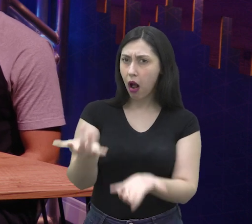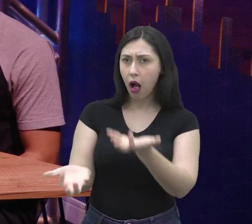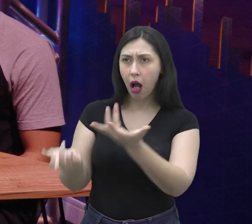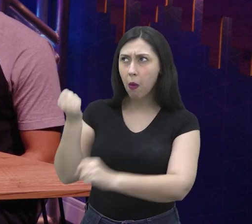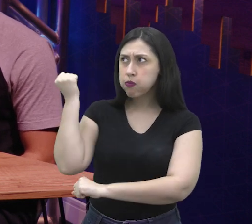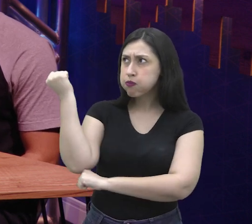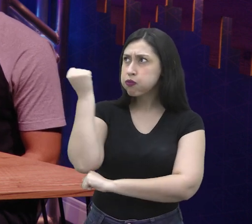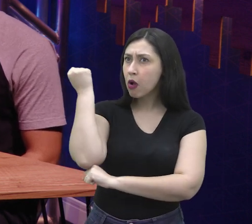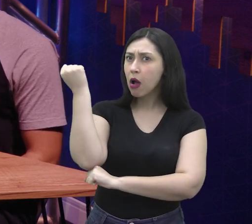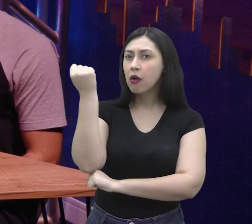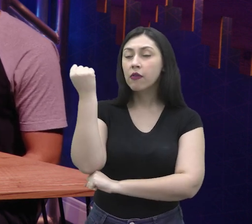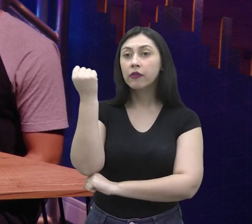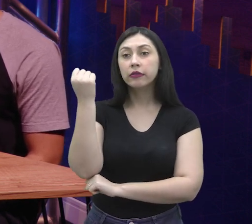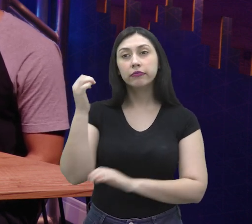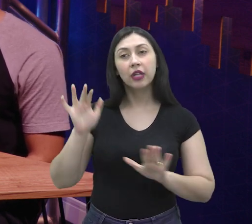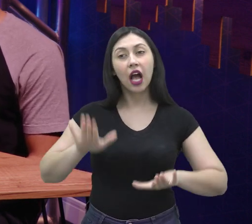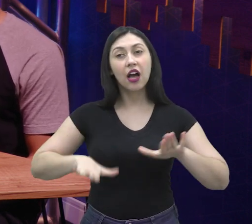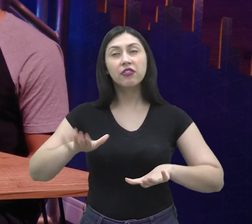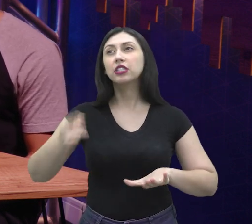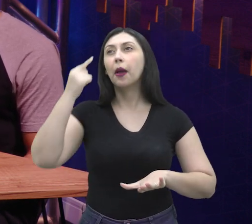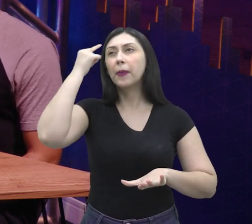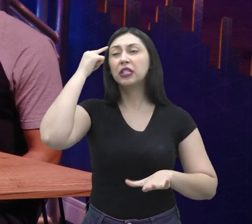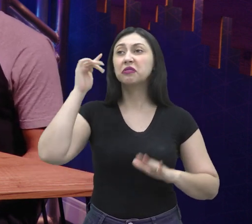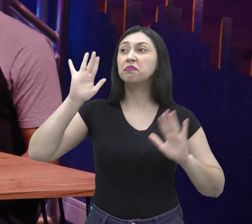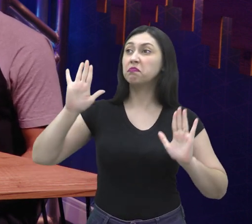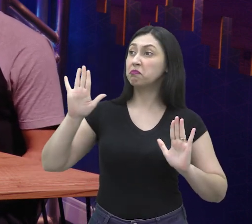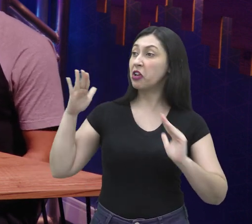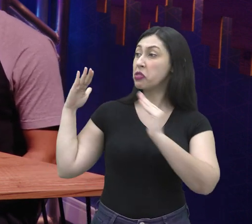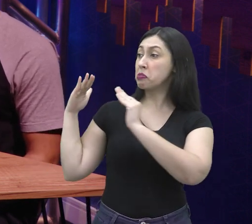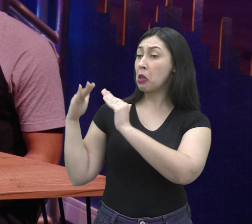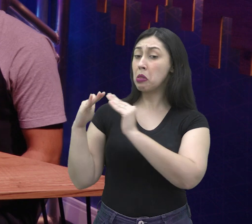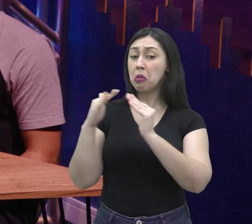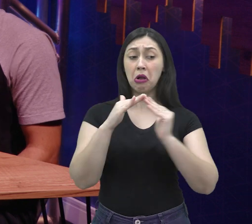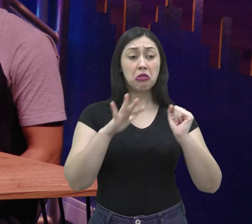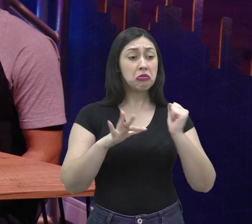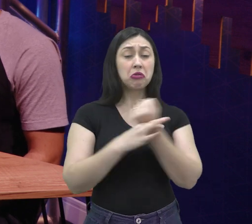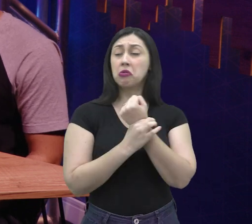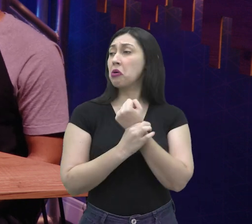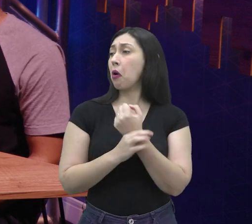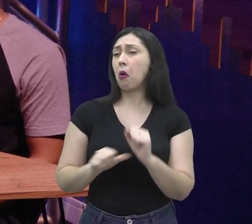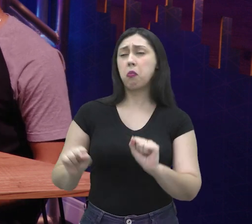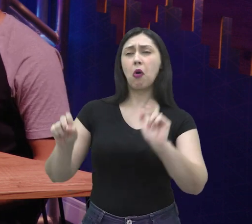incêndios florestais? Porque a gente pode pensar assim, bem, não atingiu nenhuma casa, então,